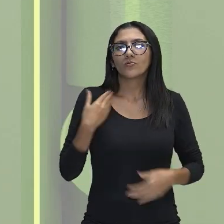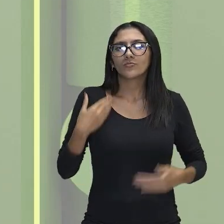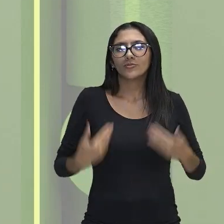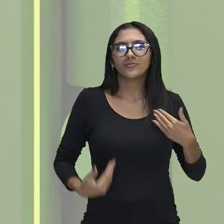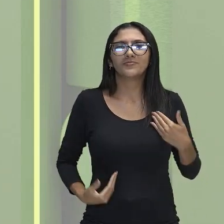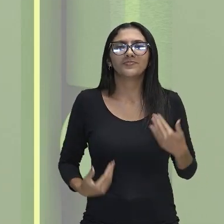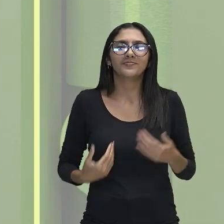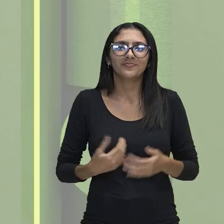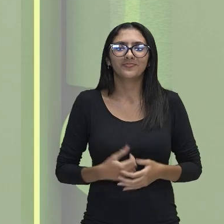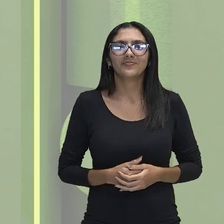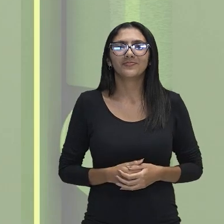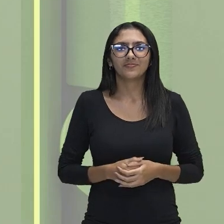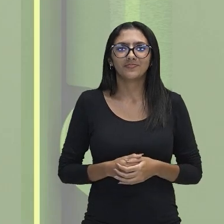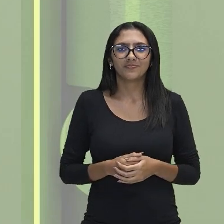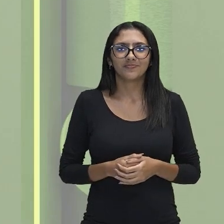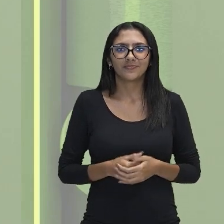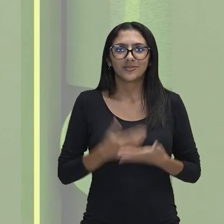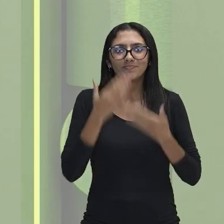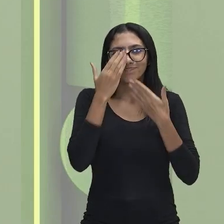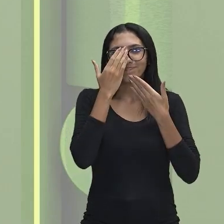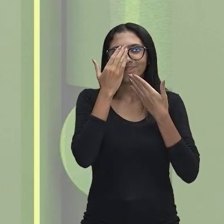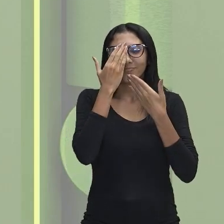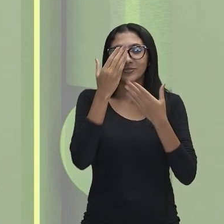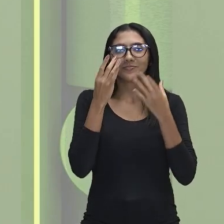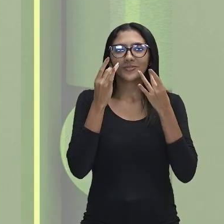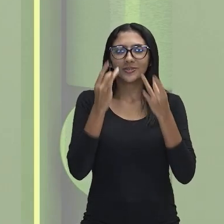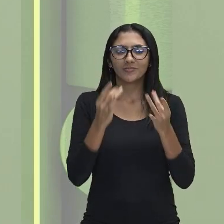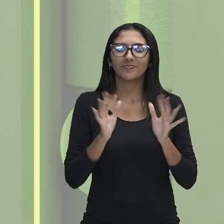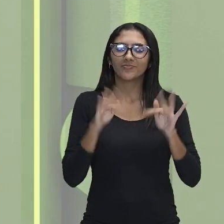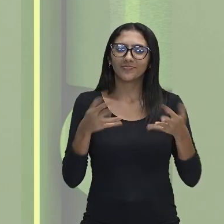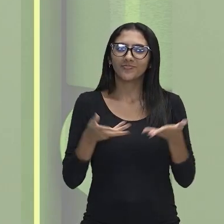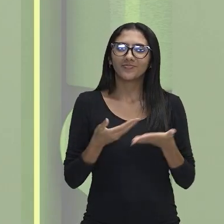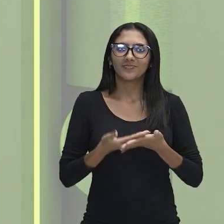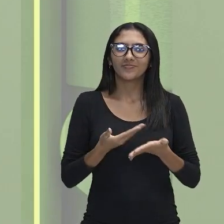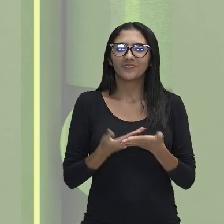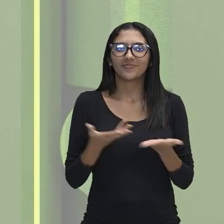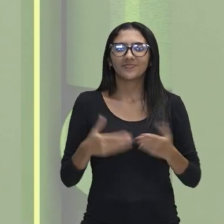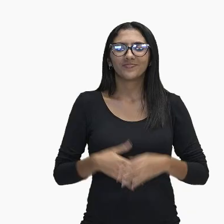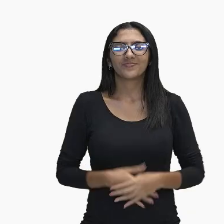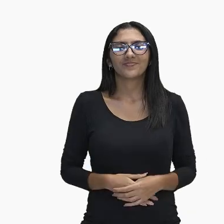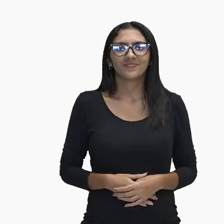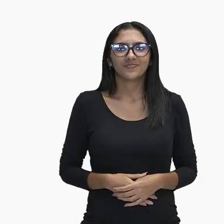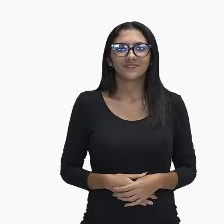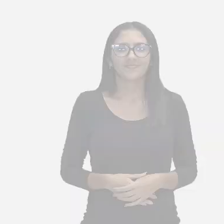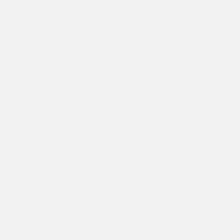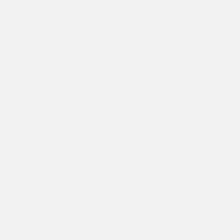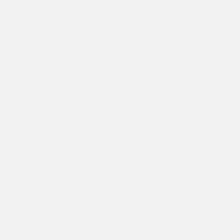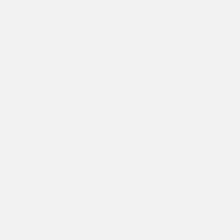Muito obrigada pela sua atenção. Essa foi a nossa aula de hoje.